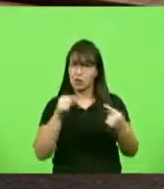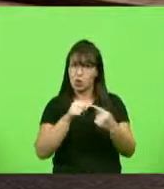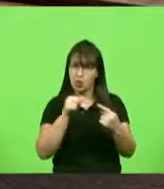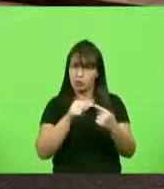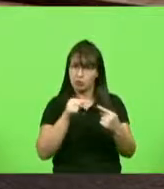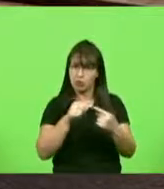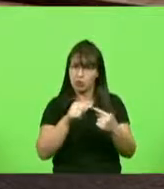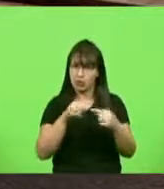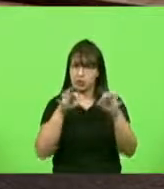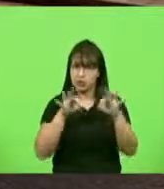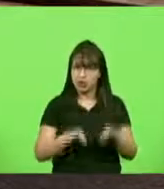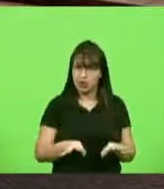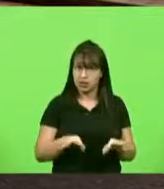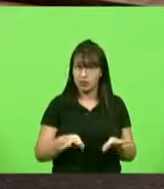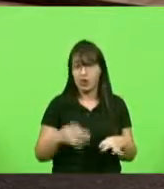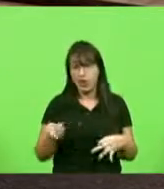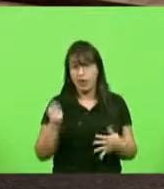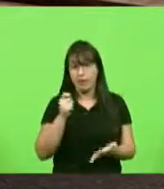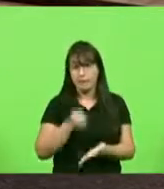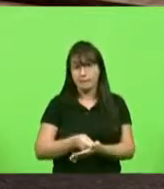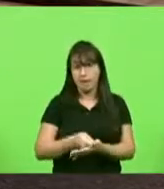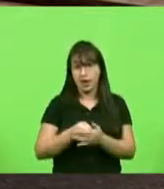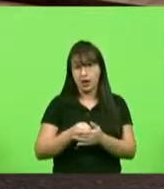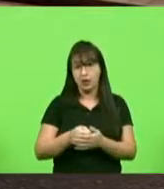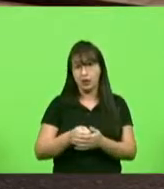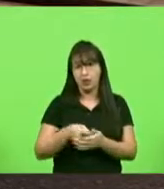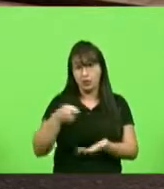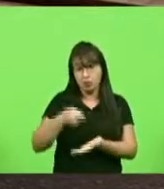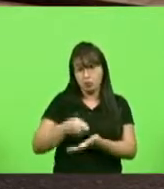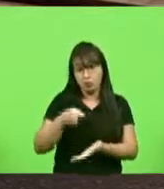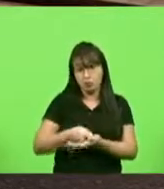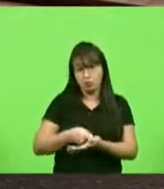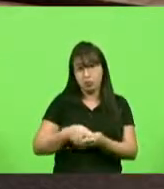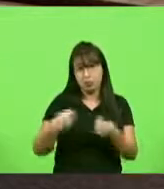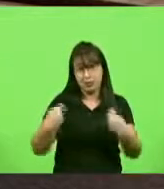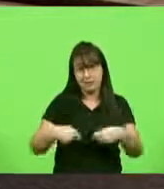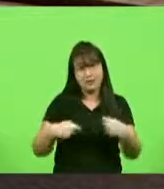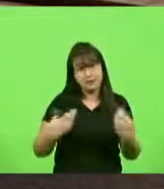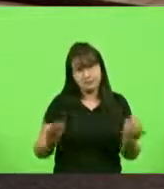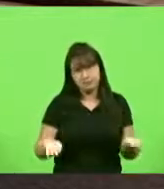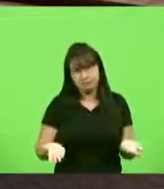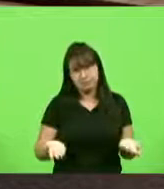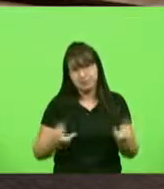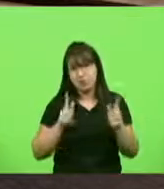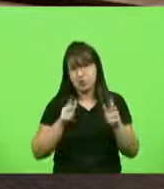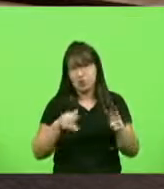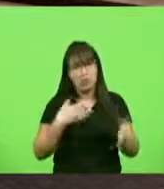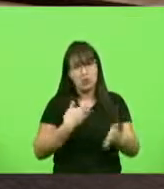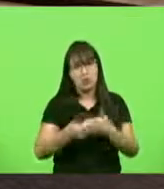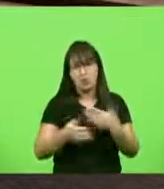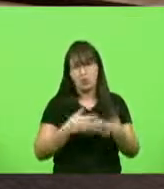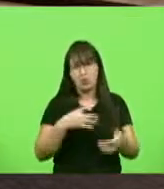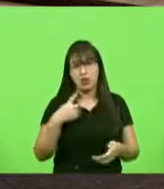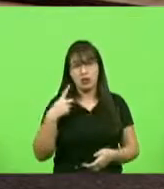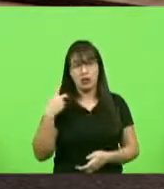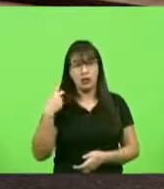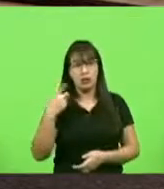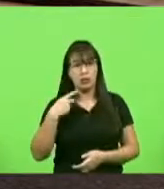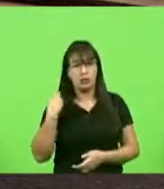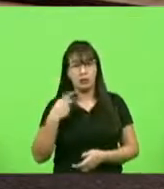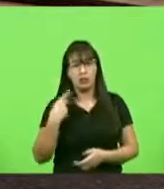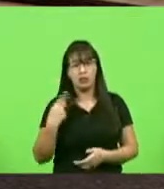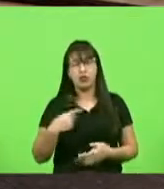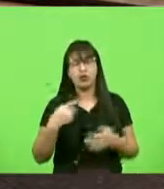pago com recurso público, e não é questão de ter moção, simplesmente cumpriu a sua obrigação. Assim como qualquer parlamentar, quando trabalha, também cumpre